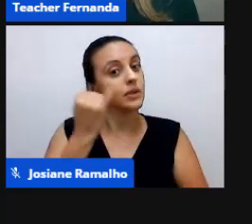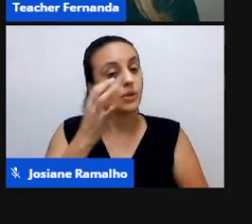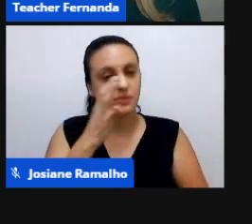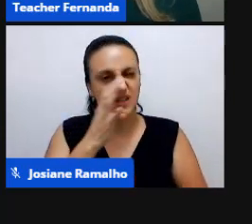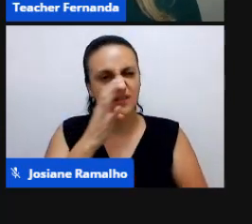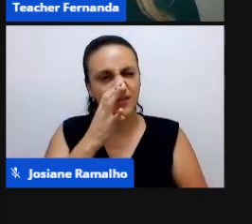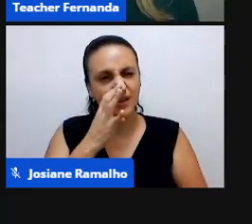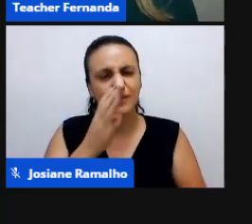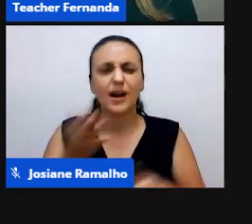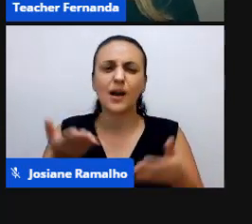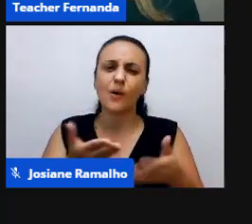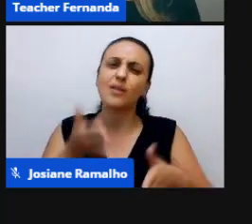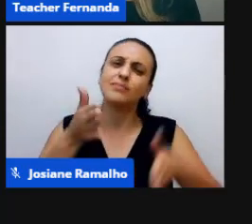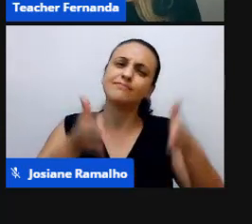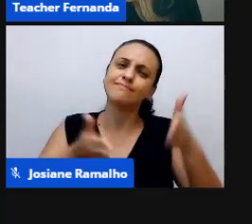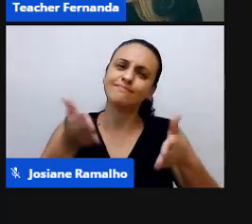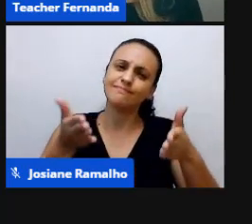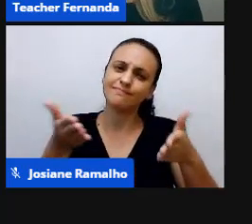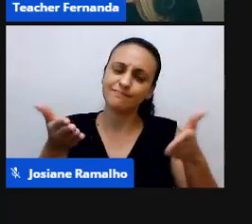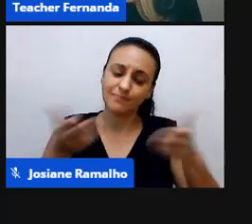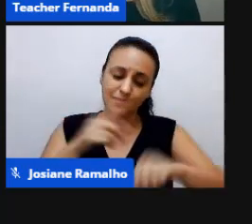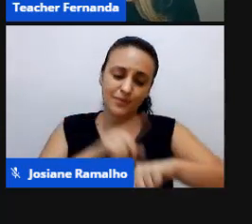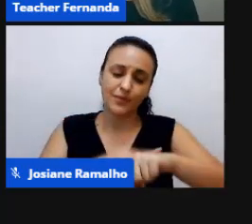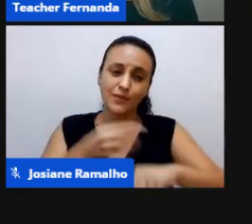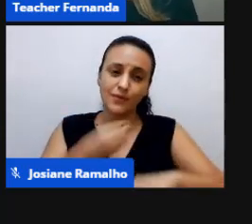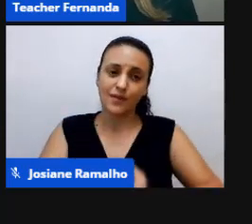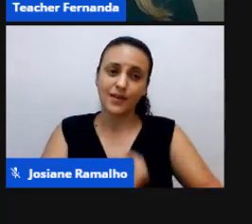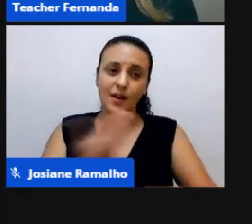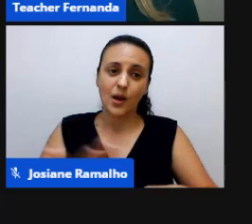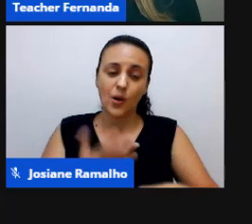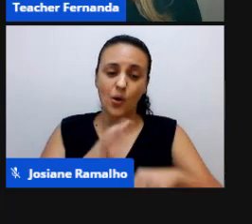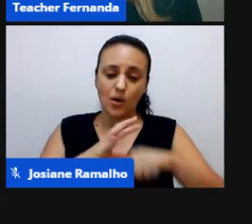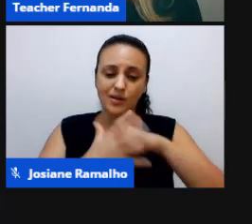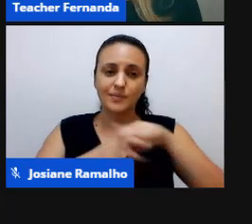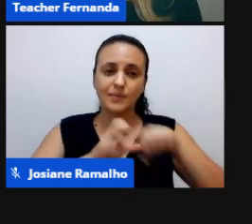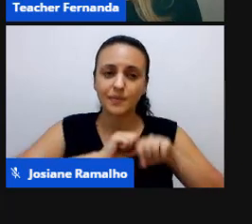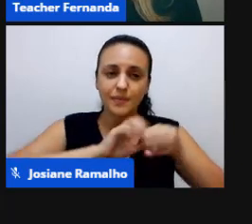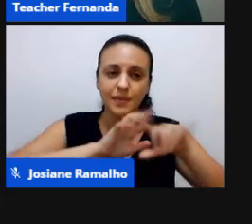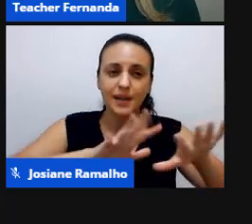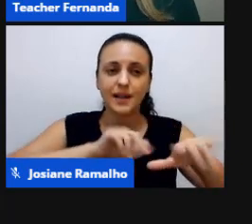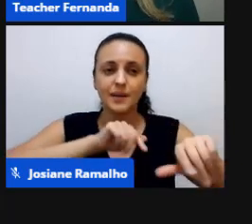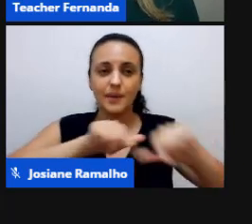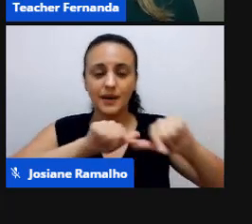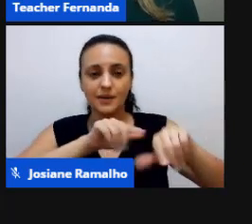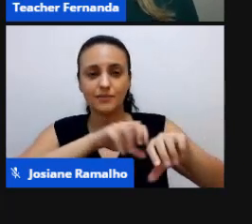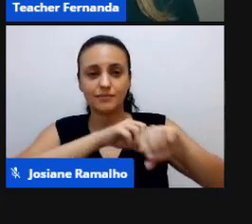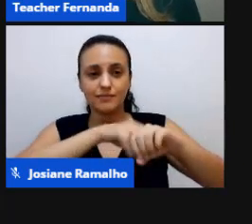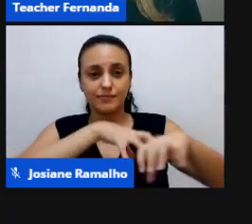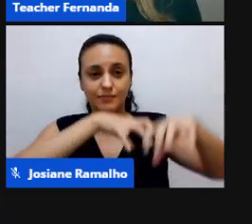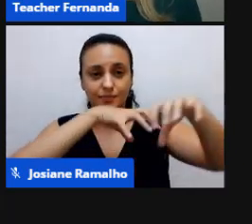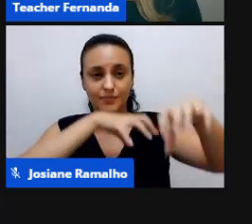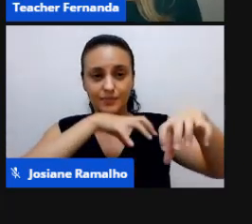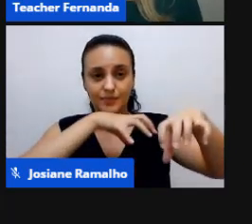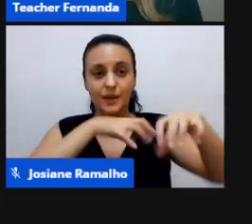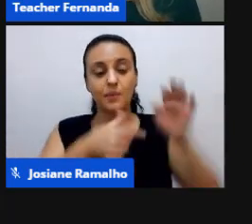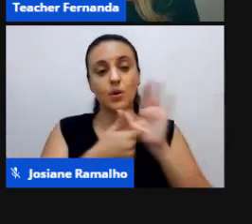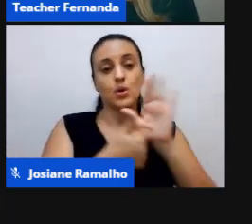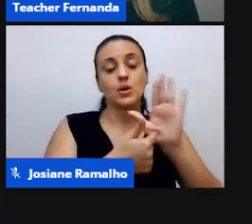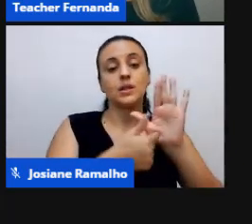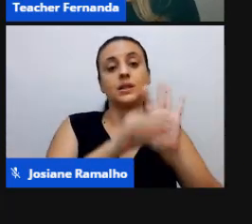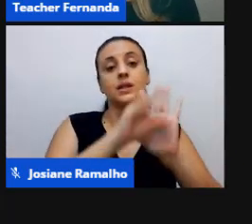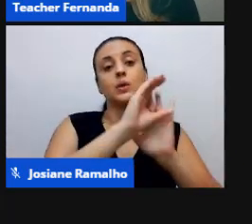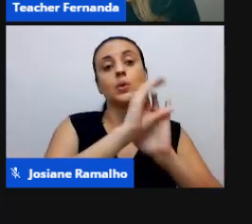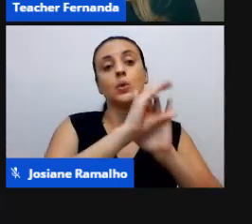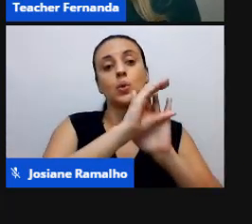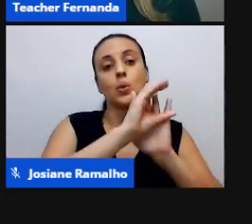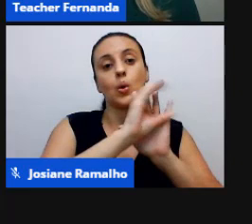O momento em que nós estamos trabalhando no ensino remoto e trazendo conteúdo por meio do meio